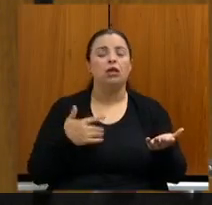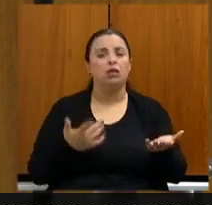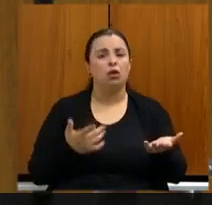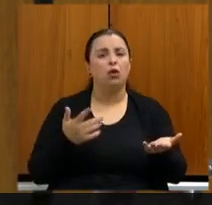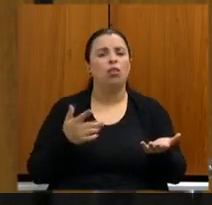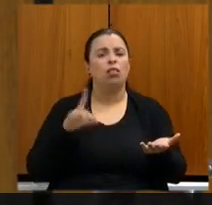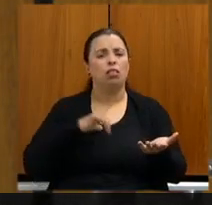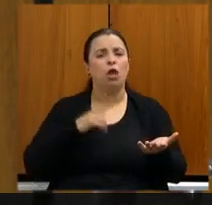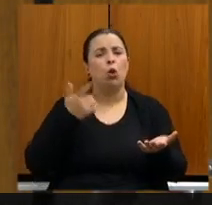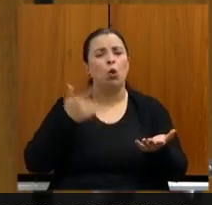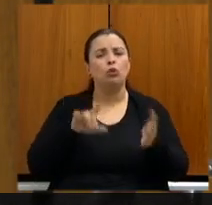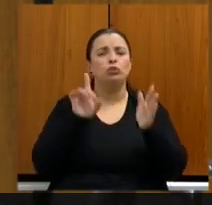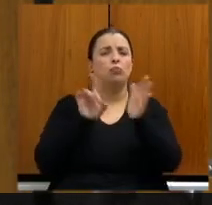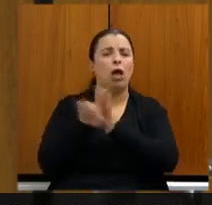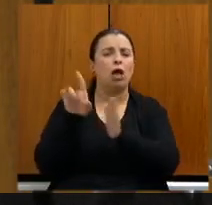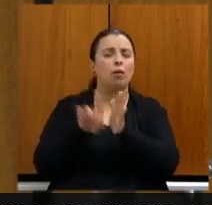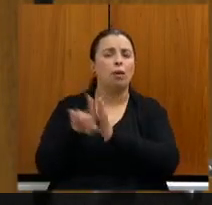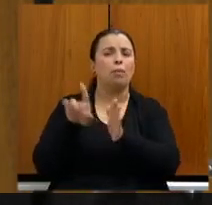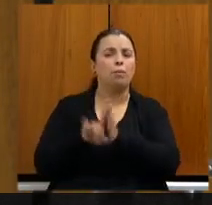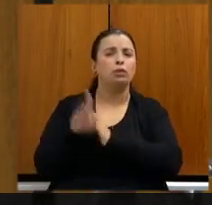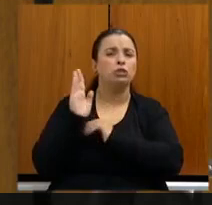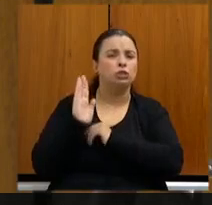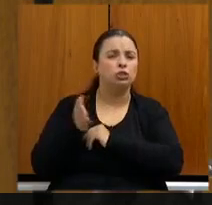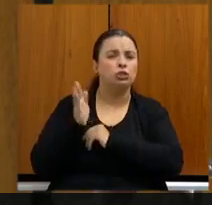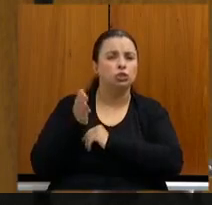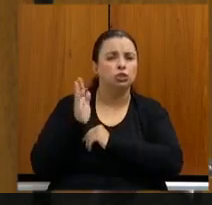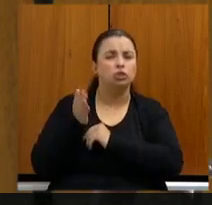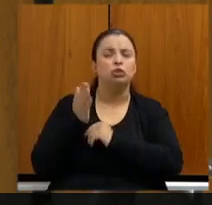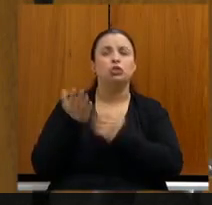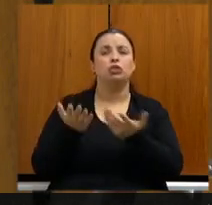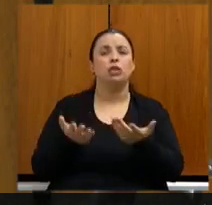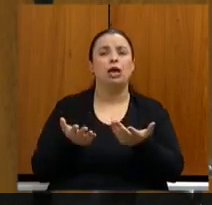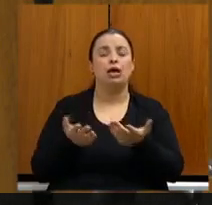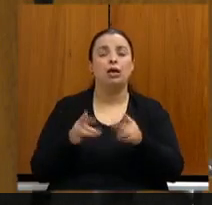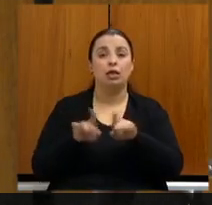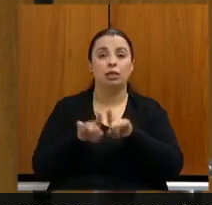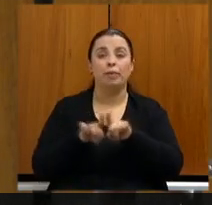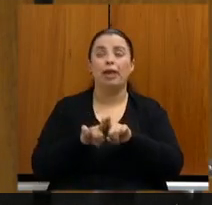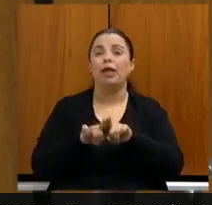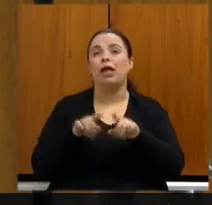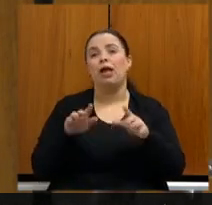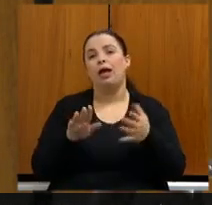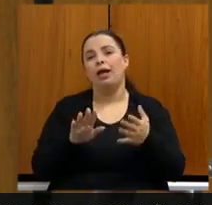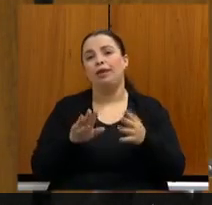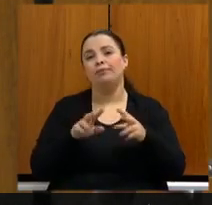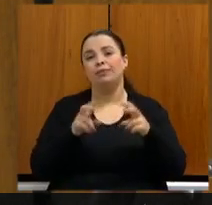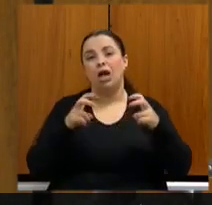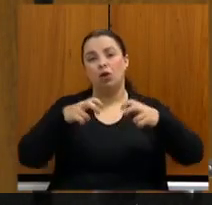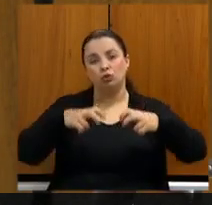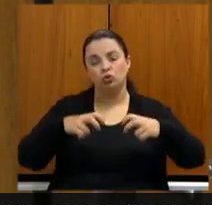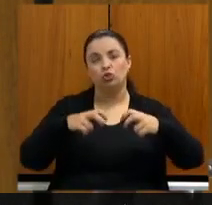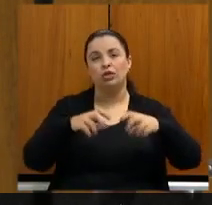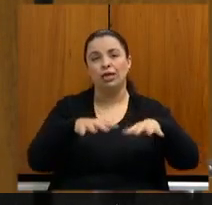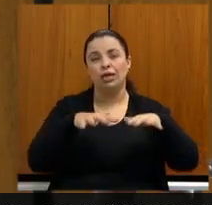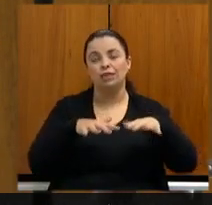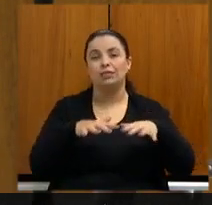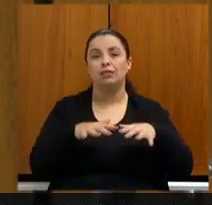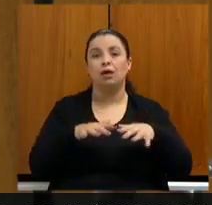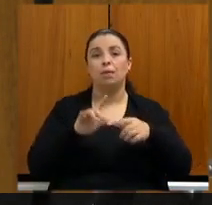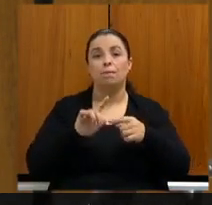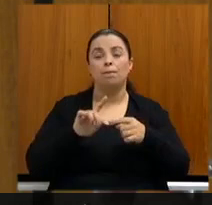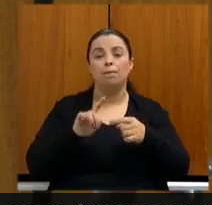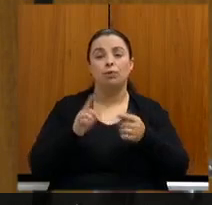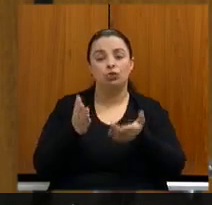questionou esse em várias audiências use várias audiências pós despejos né então a gente sempre chegar aqui para poder perguntar quanto que tem